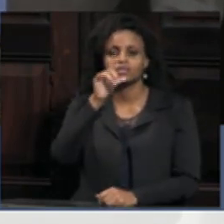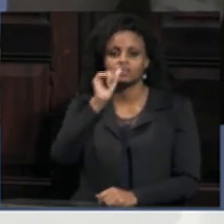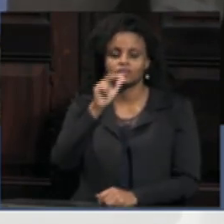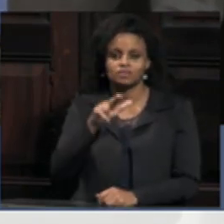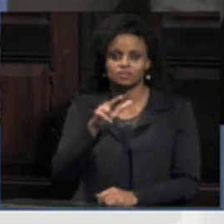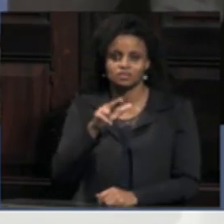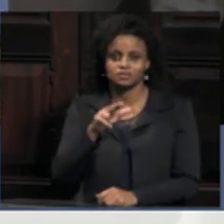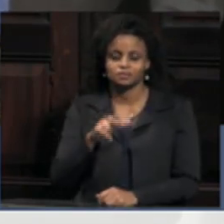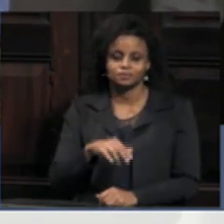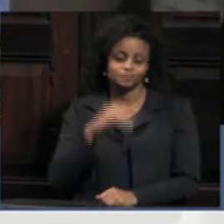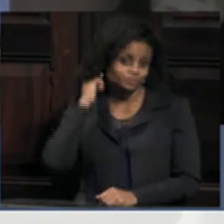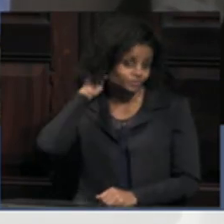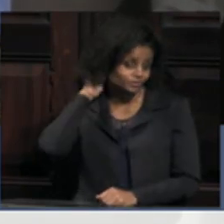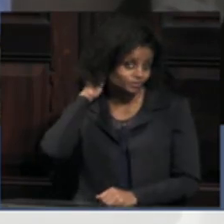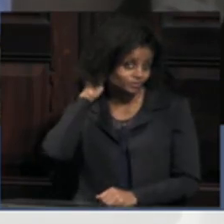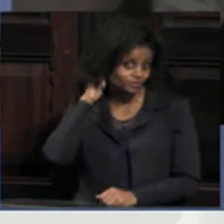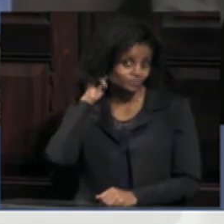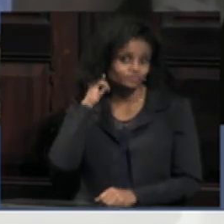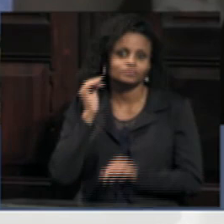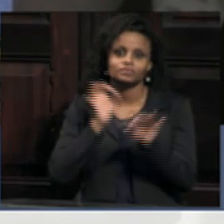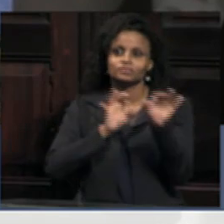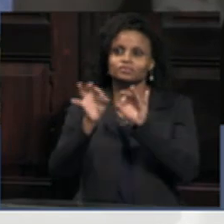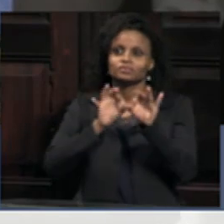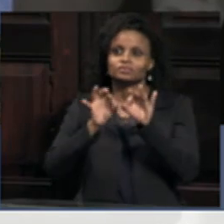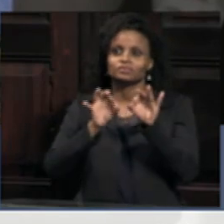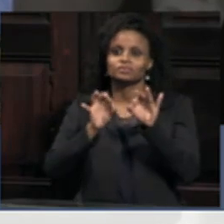oposto ao projeto de lei